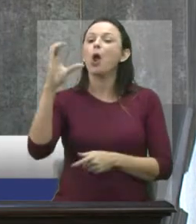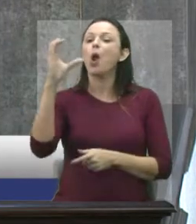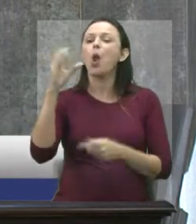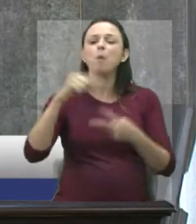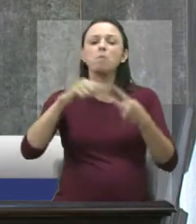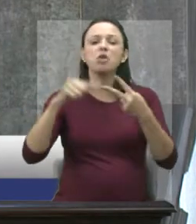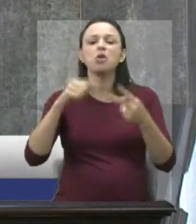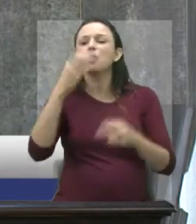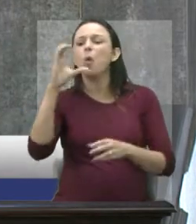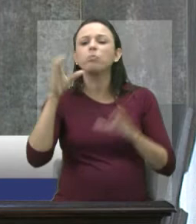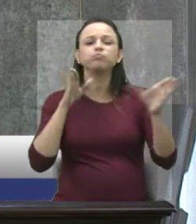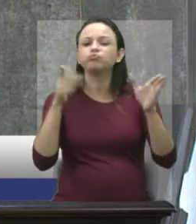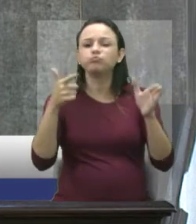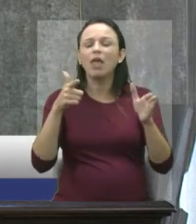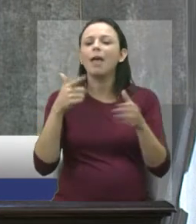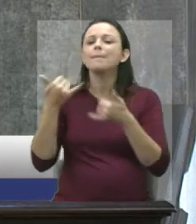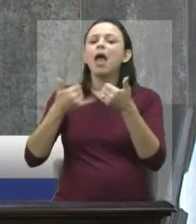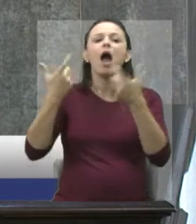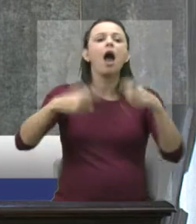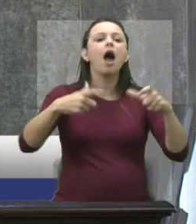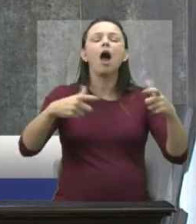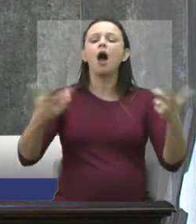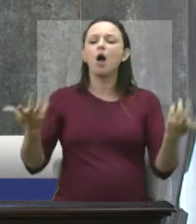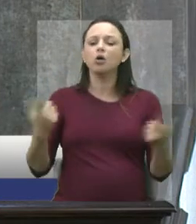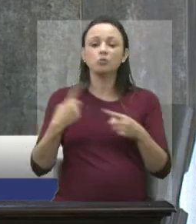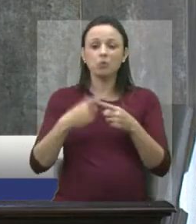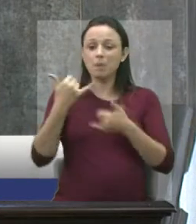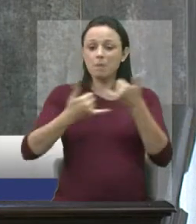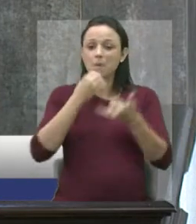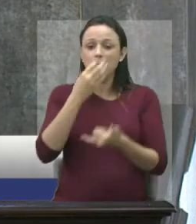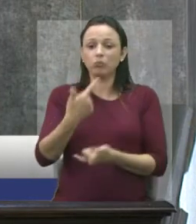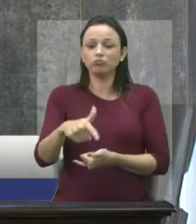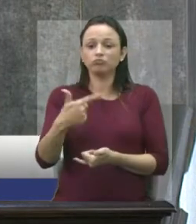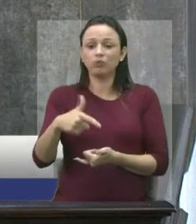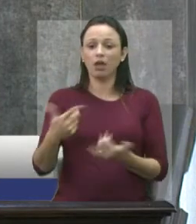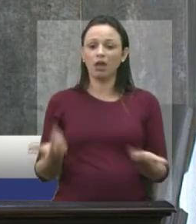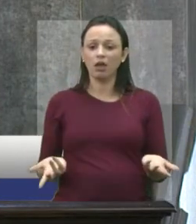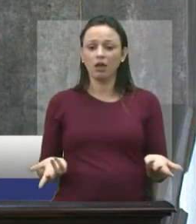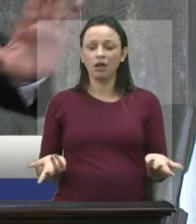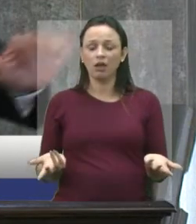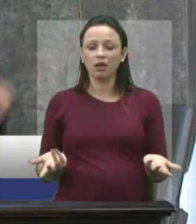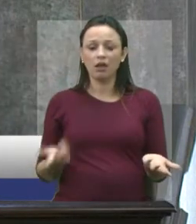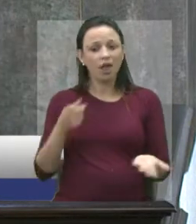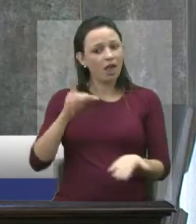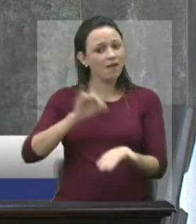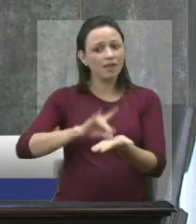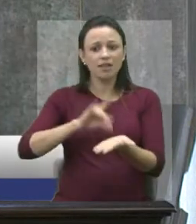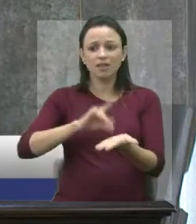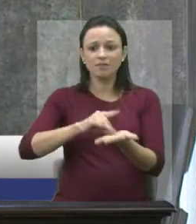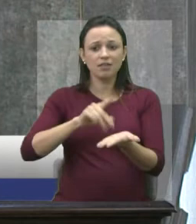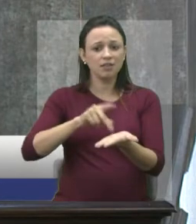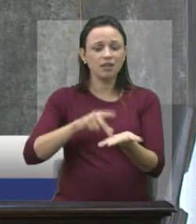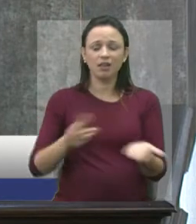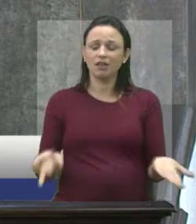porque não tem brinquedo bom. Essa é a realidade. Essa é a pura realidade.